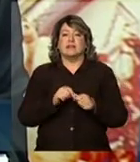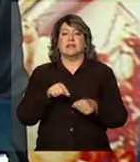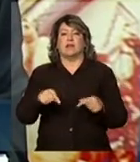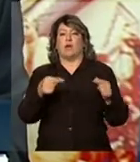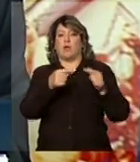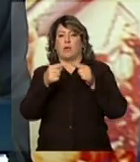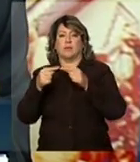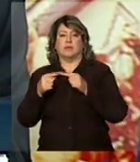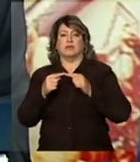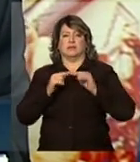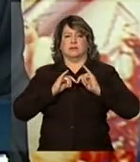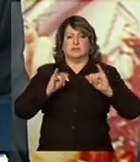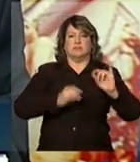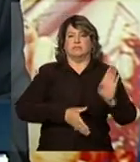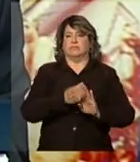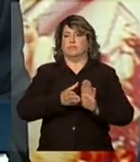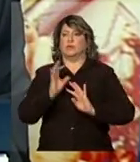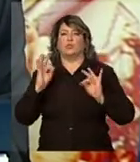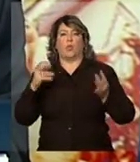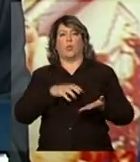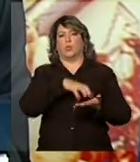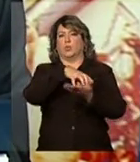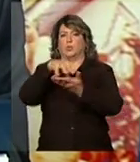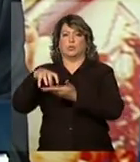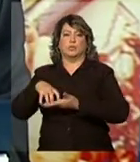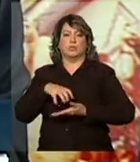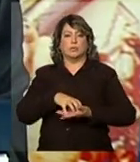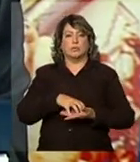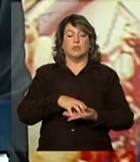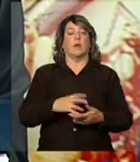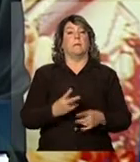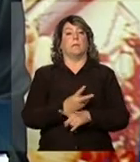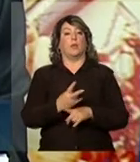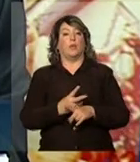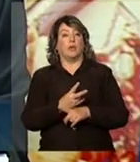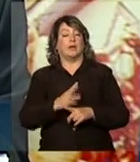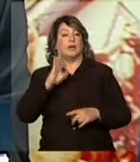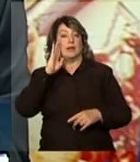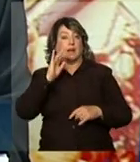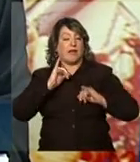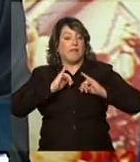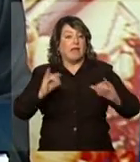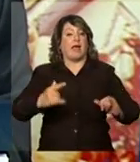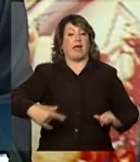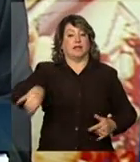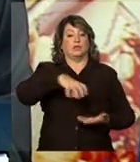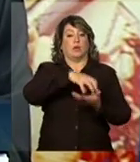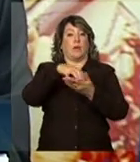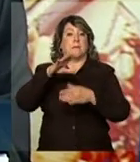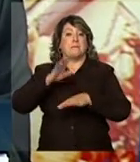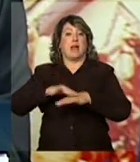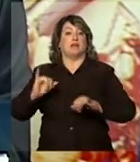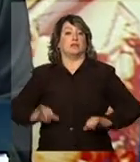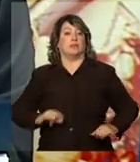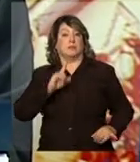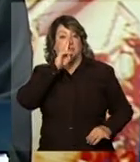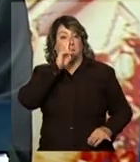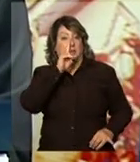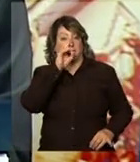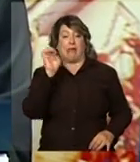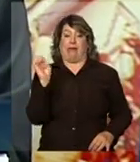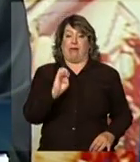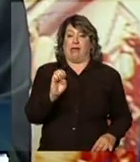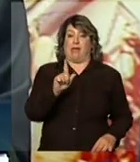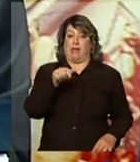né, até com o apoio de organizações não governamentais, buscar atingir essas populações mais vulneráveis, mas sem deixar a população ter a